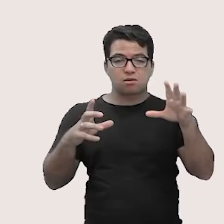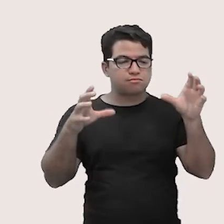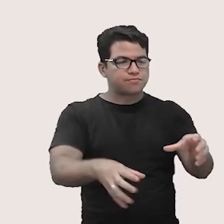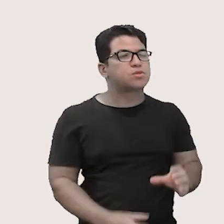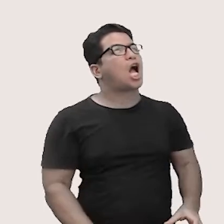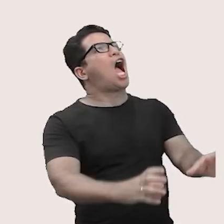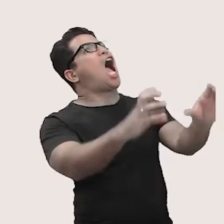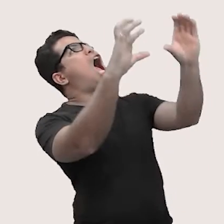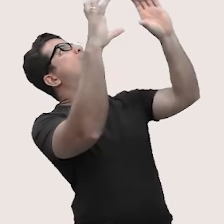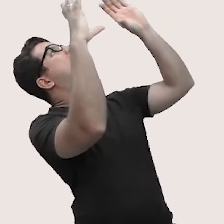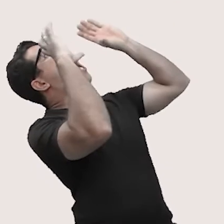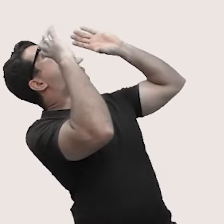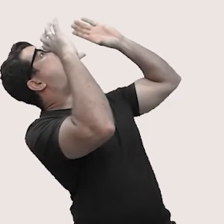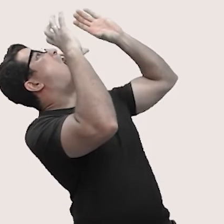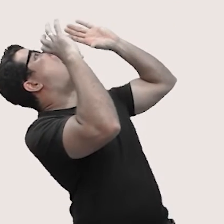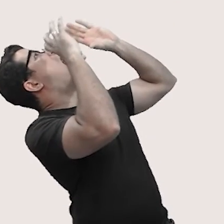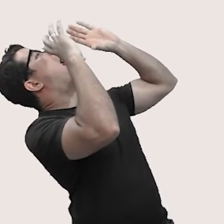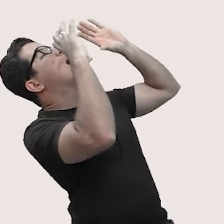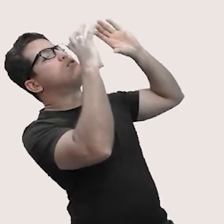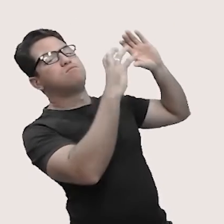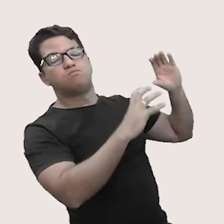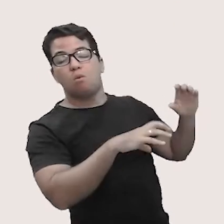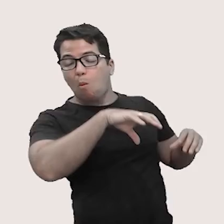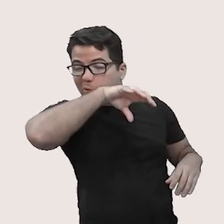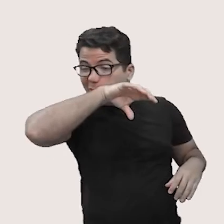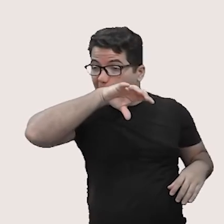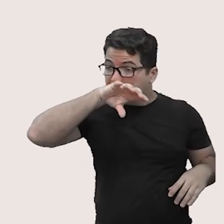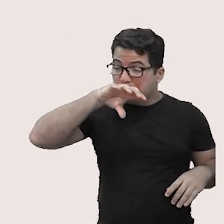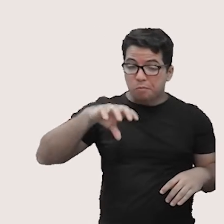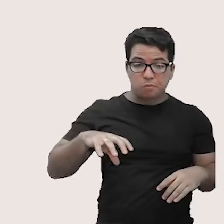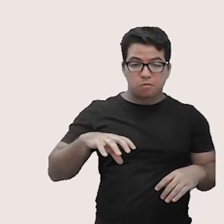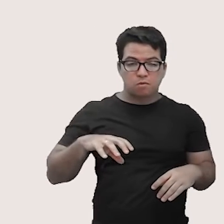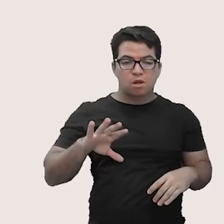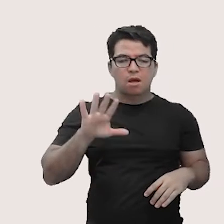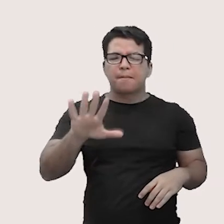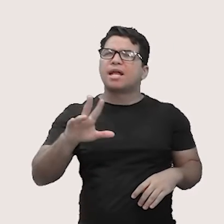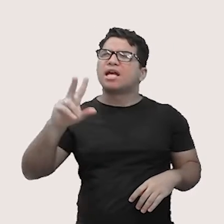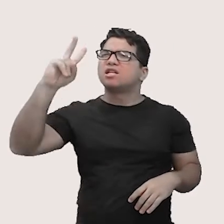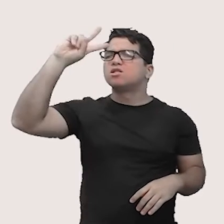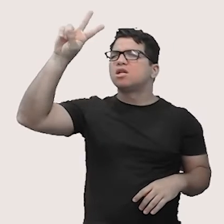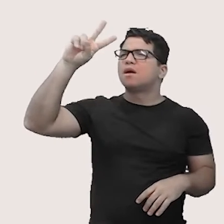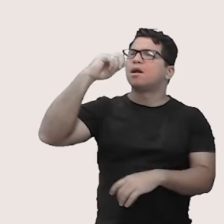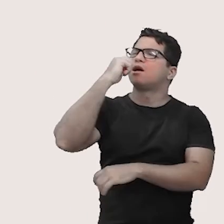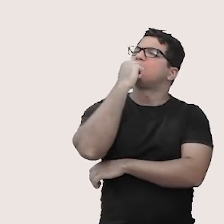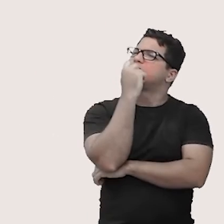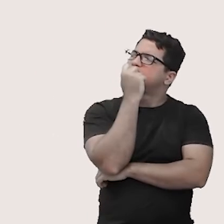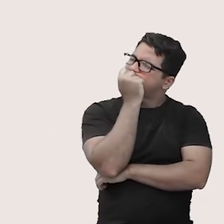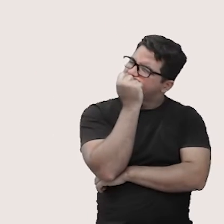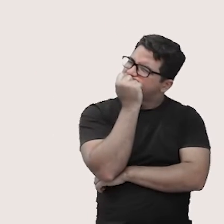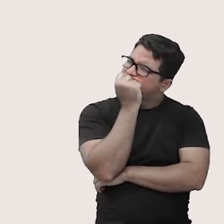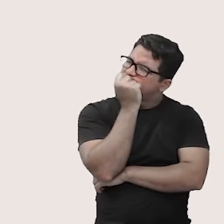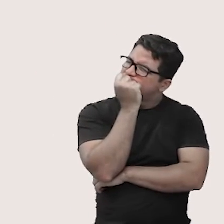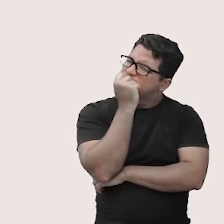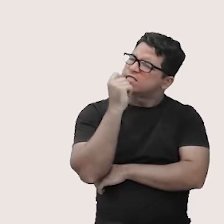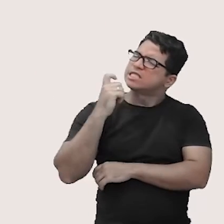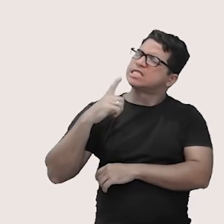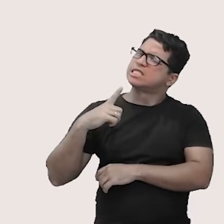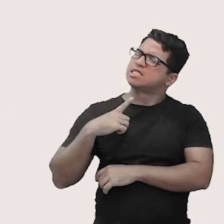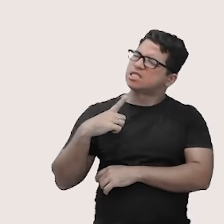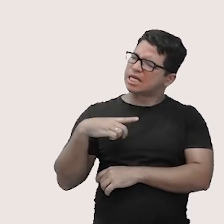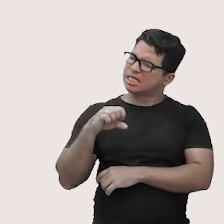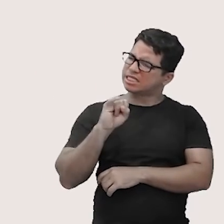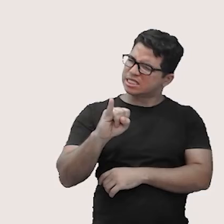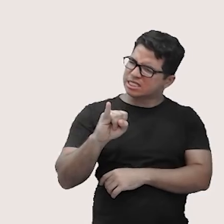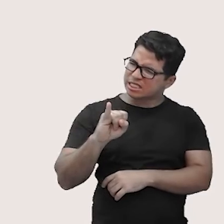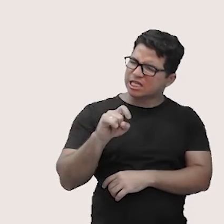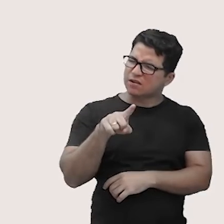boca. Let me know, deixa me lembrar. If you need the mystery, se você precisa,